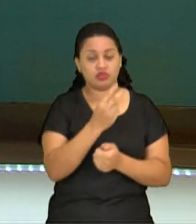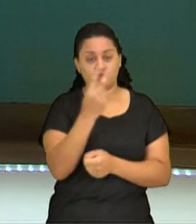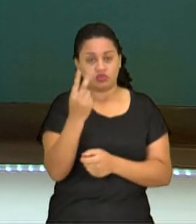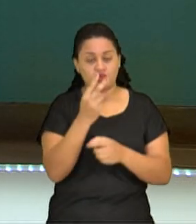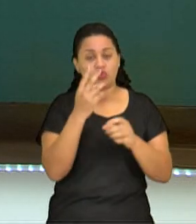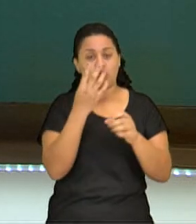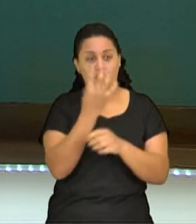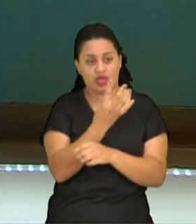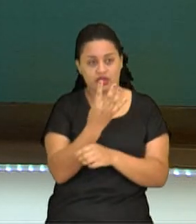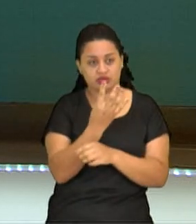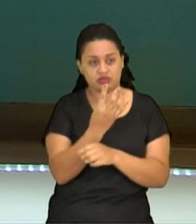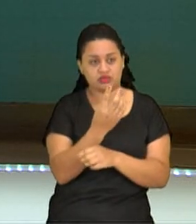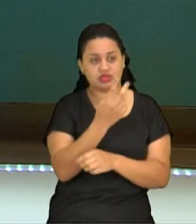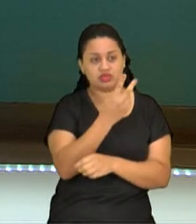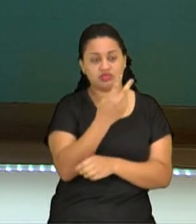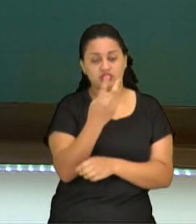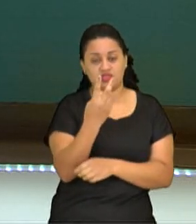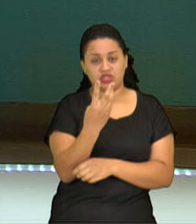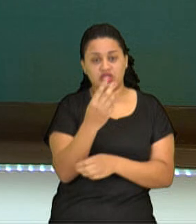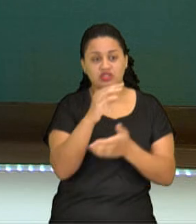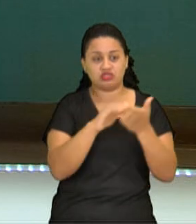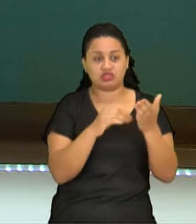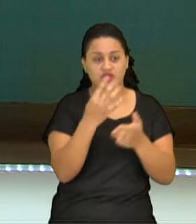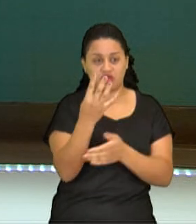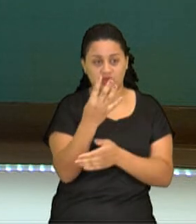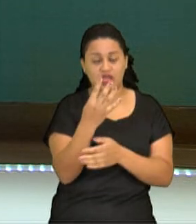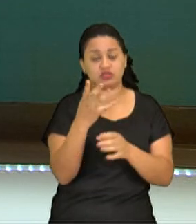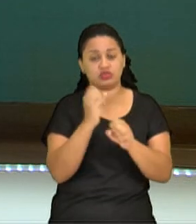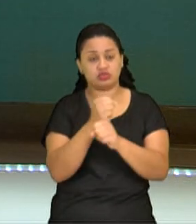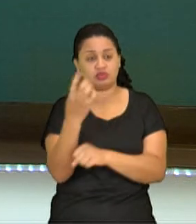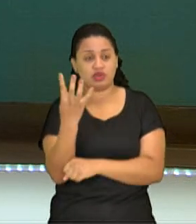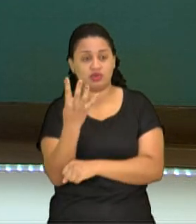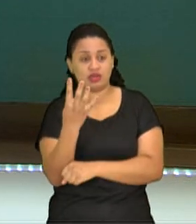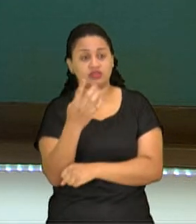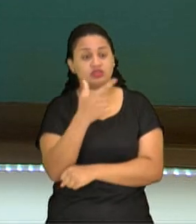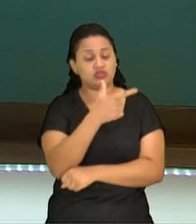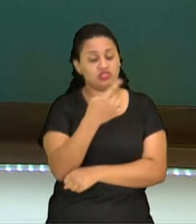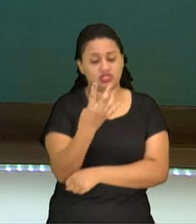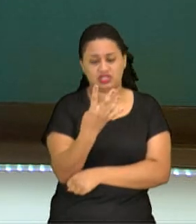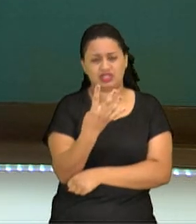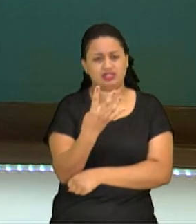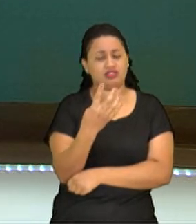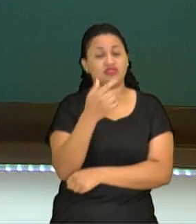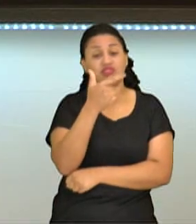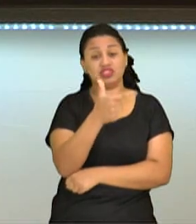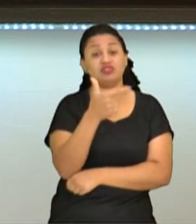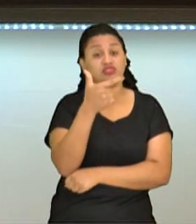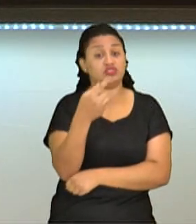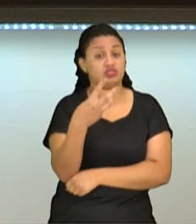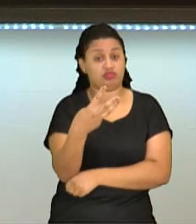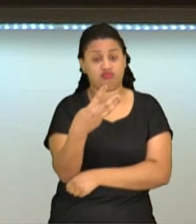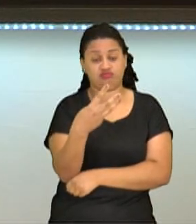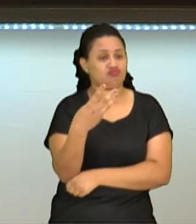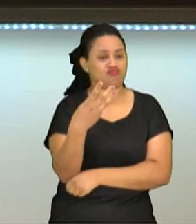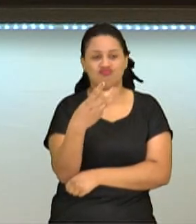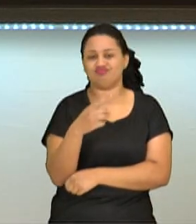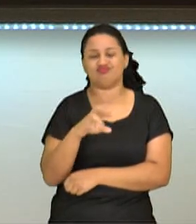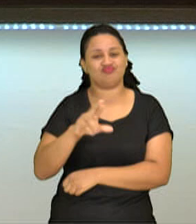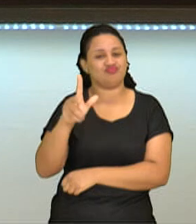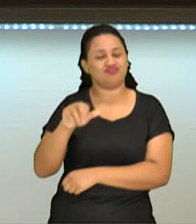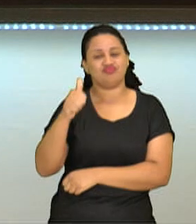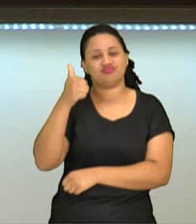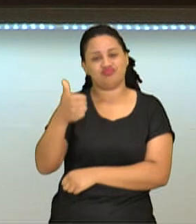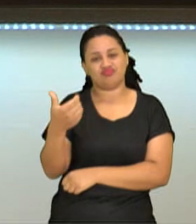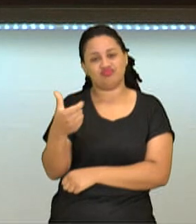4. 23 menos 4, 19. 19 mais 4, 23. Não dá 126, certo? Então,